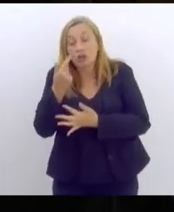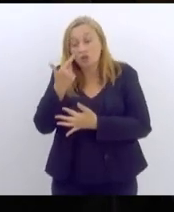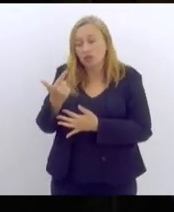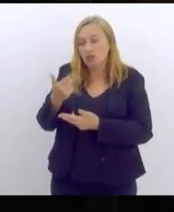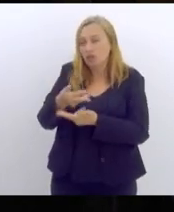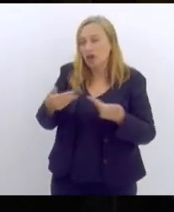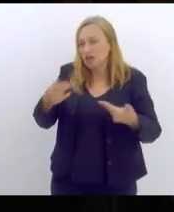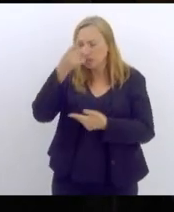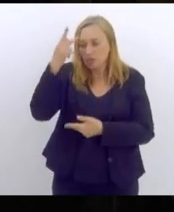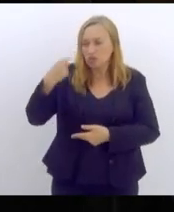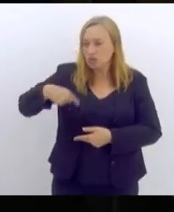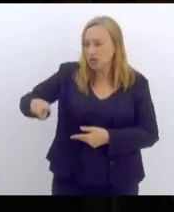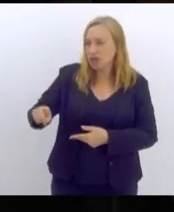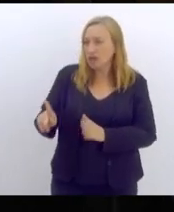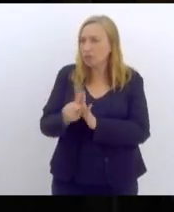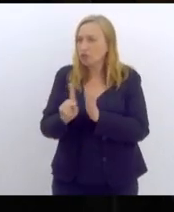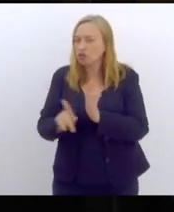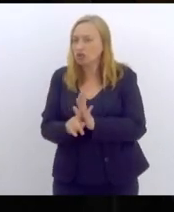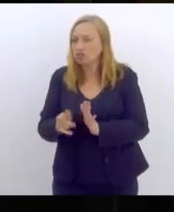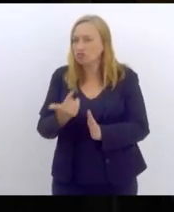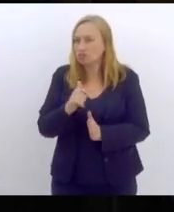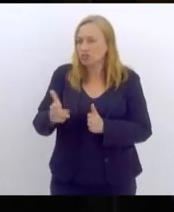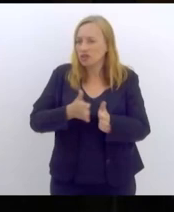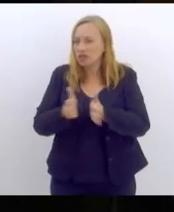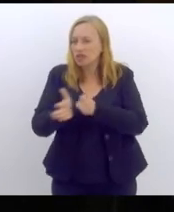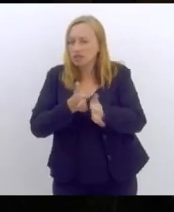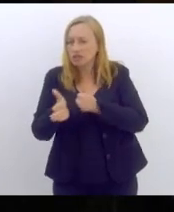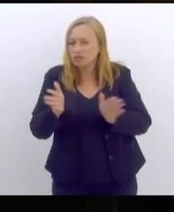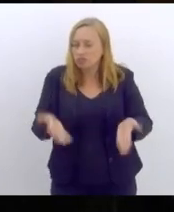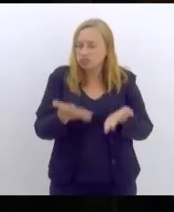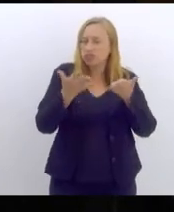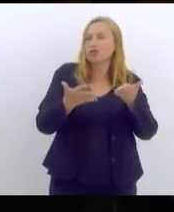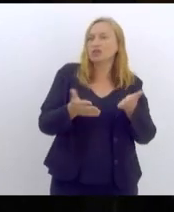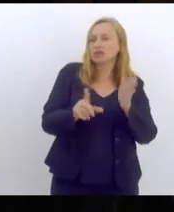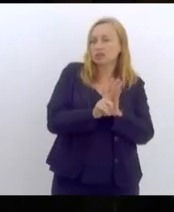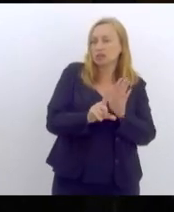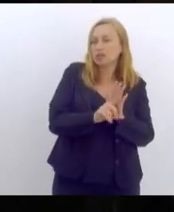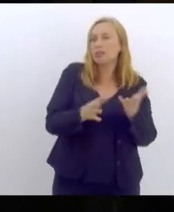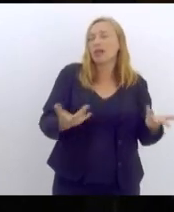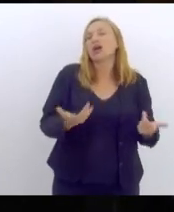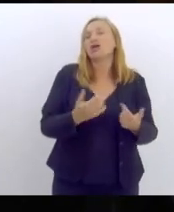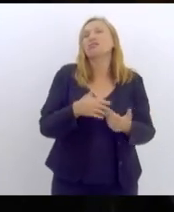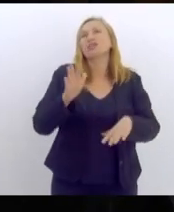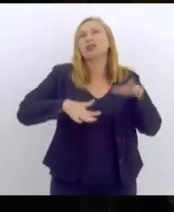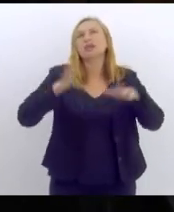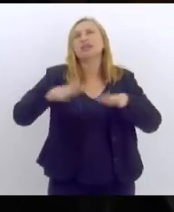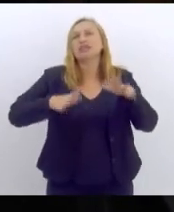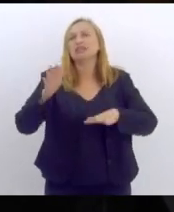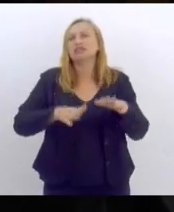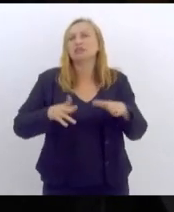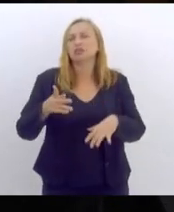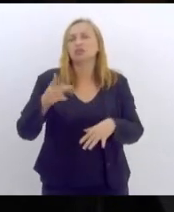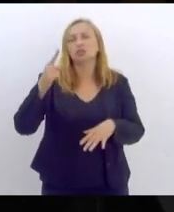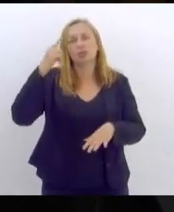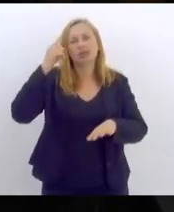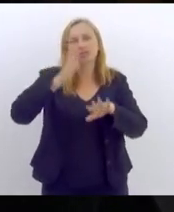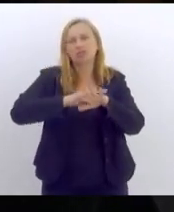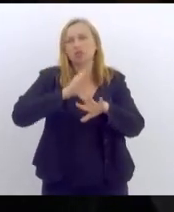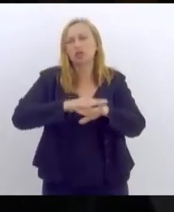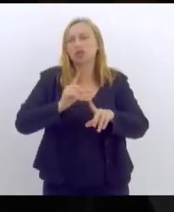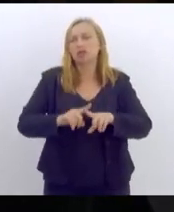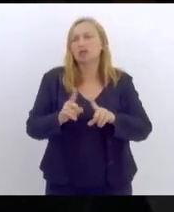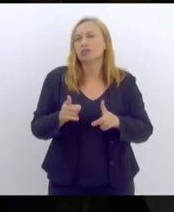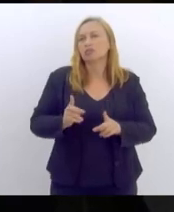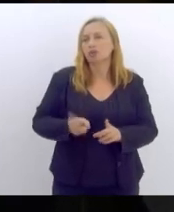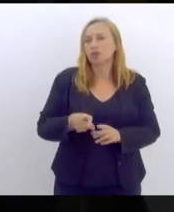lá, buscavam projetos, nunca tiveram acesso às leis de incentivo, independente do seu viés ideológico, ele sempre buscou